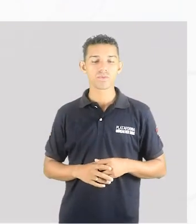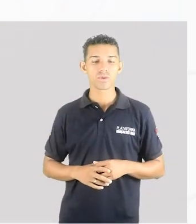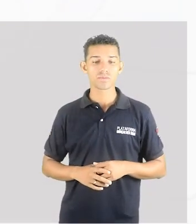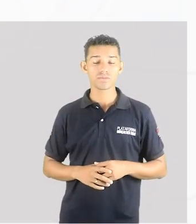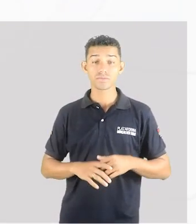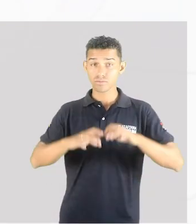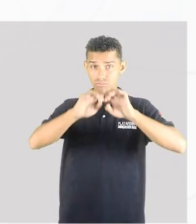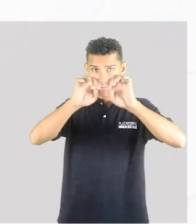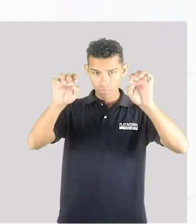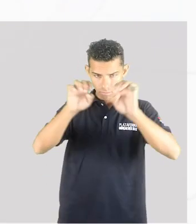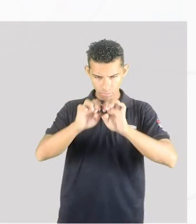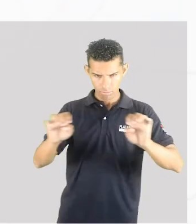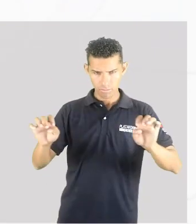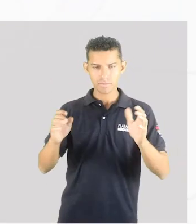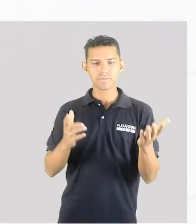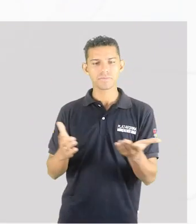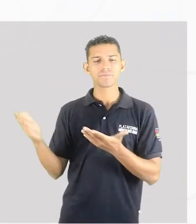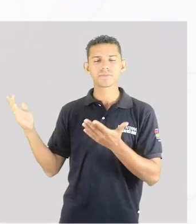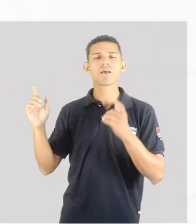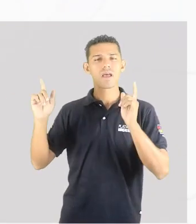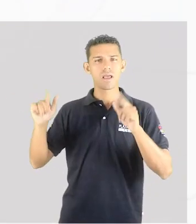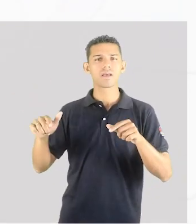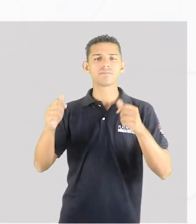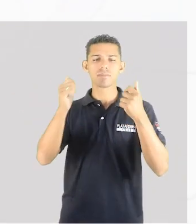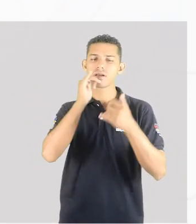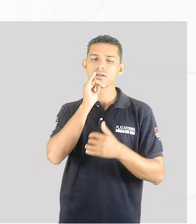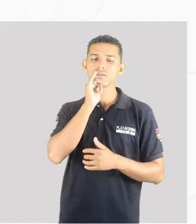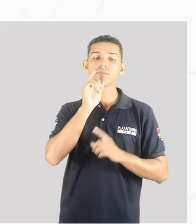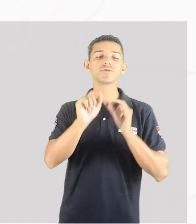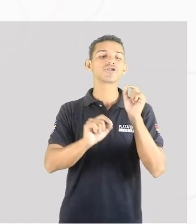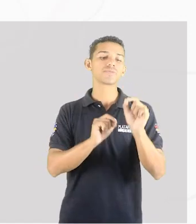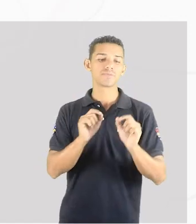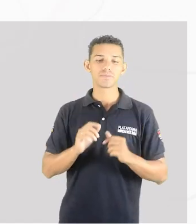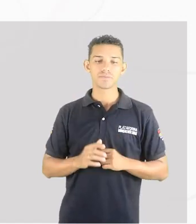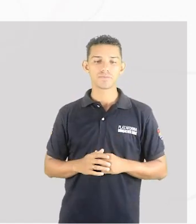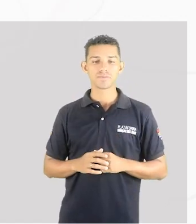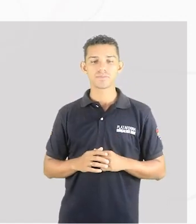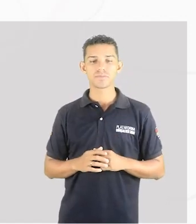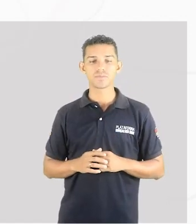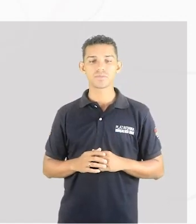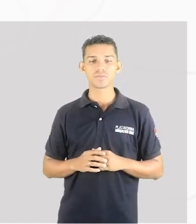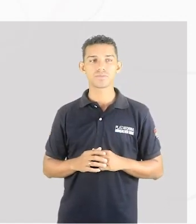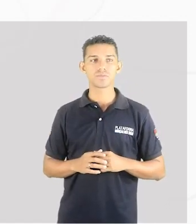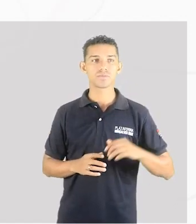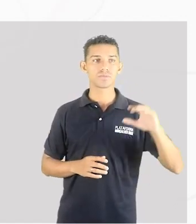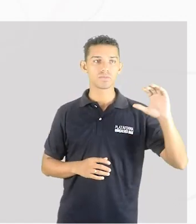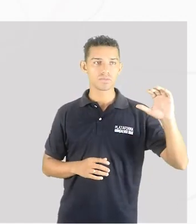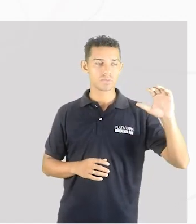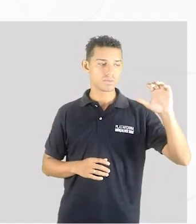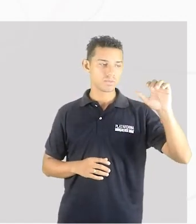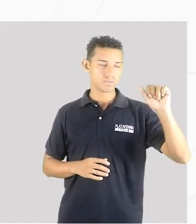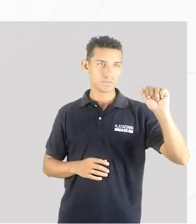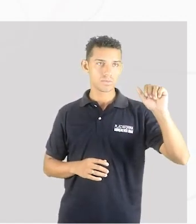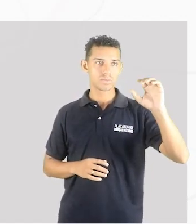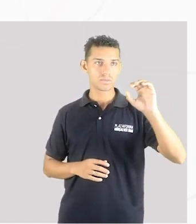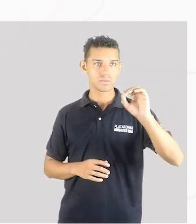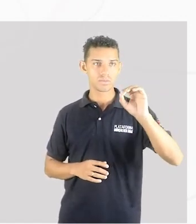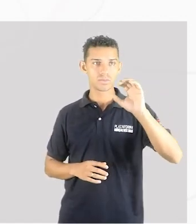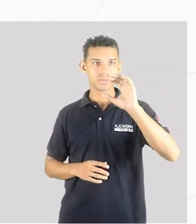As equações abaixo são, respectivamente, exemplos de, ó, aqui eu tenho vários